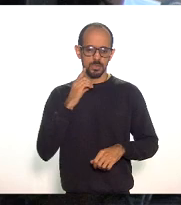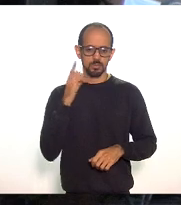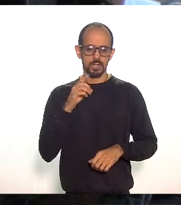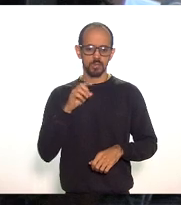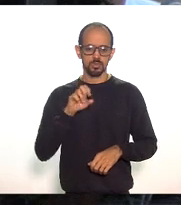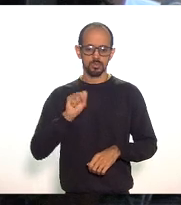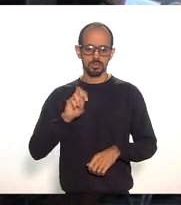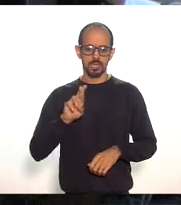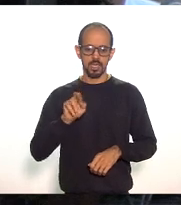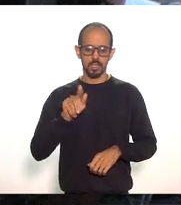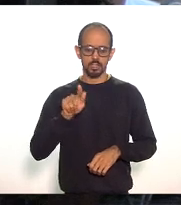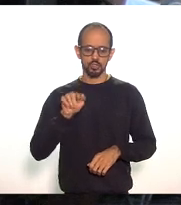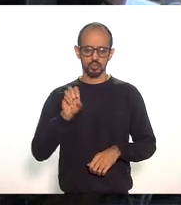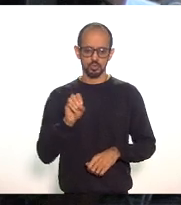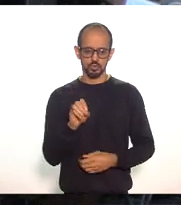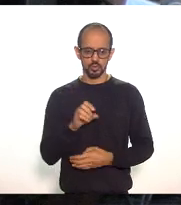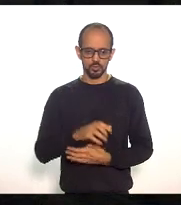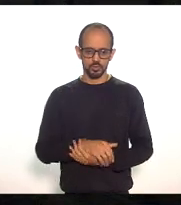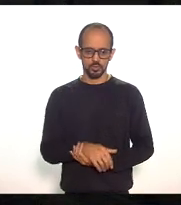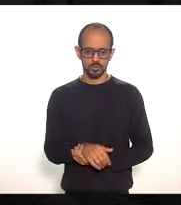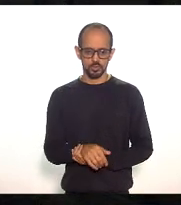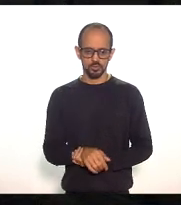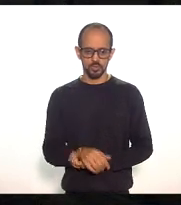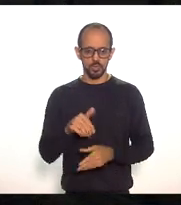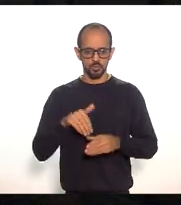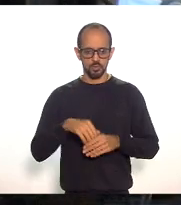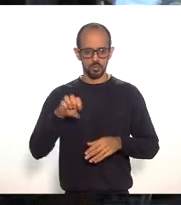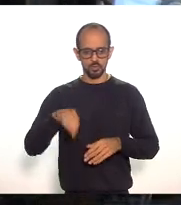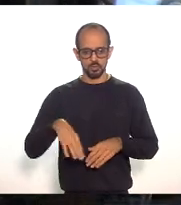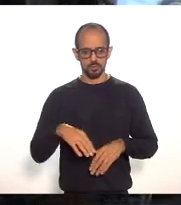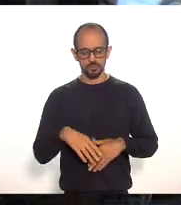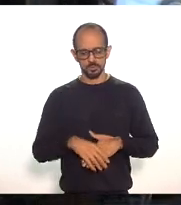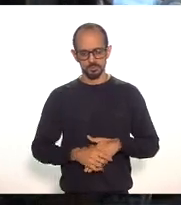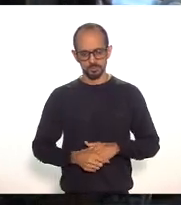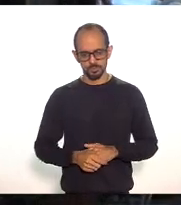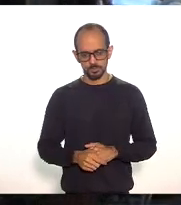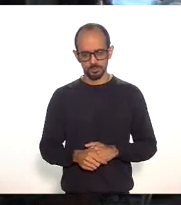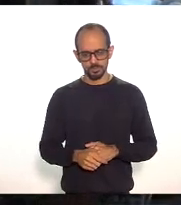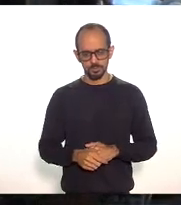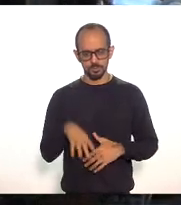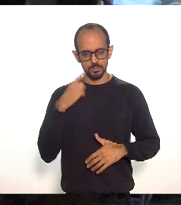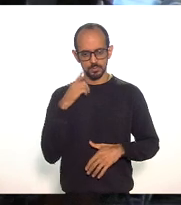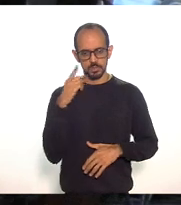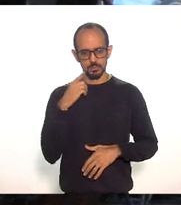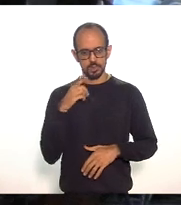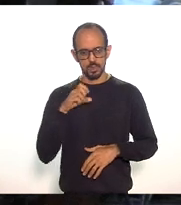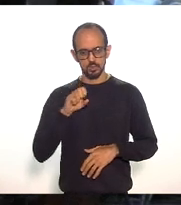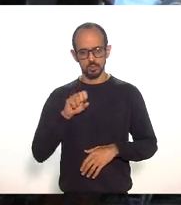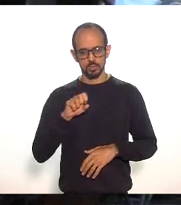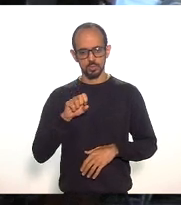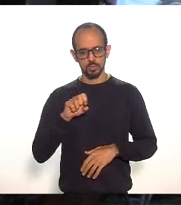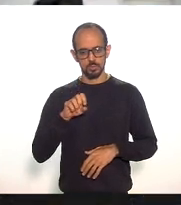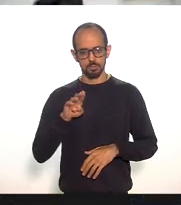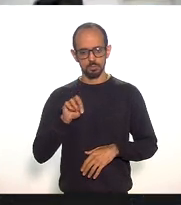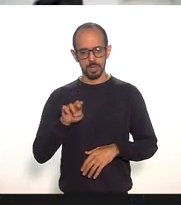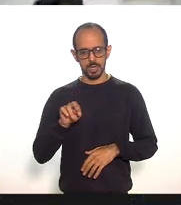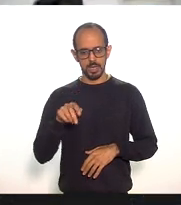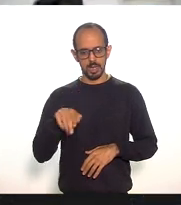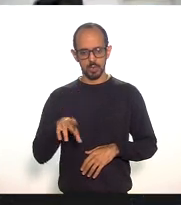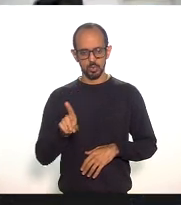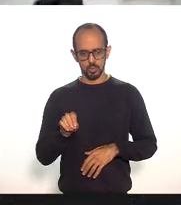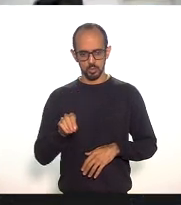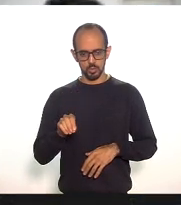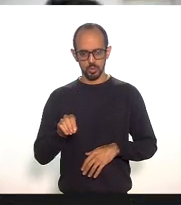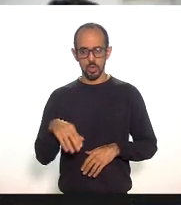Fernandes. Senhor presidente, voto favorável. Deputado Subtenente Bernardo. Voto